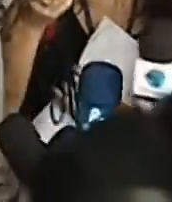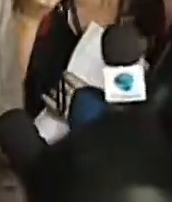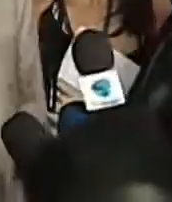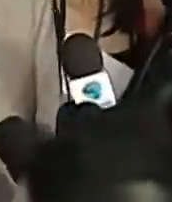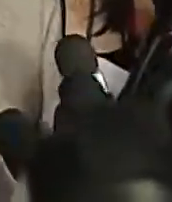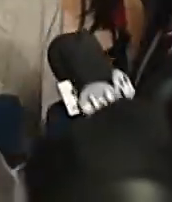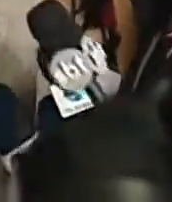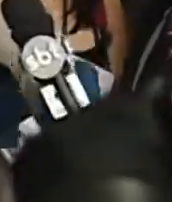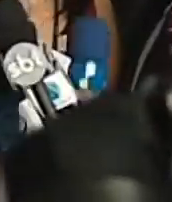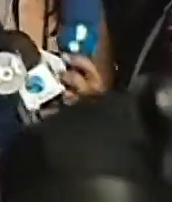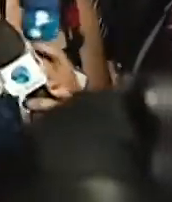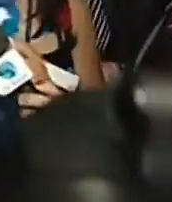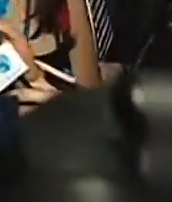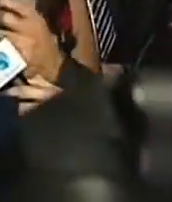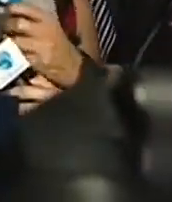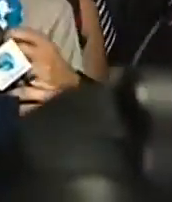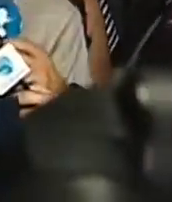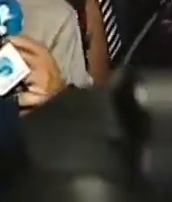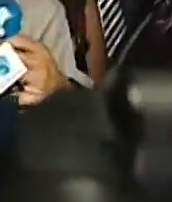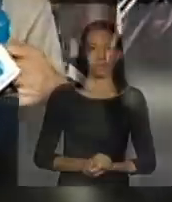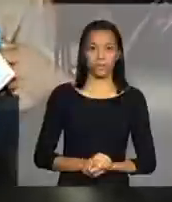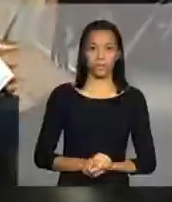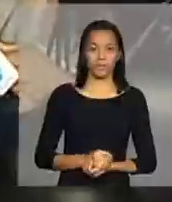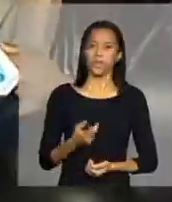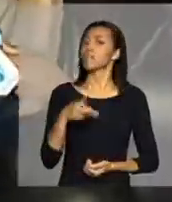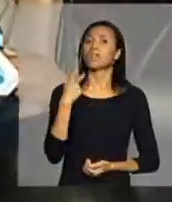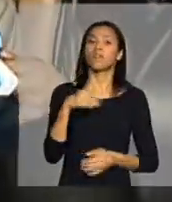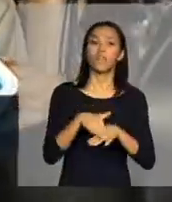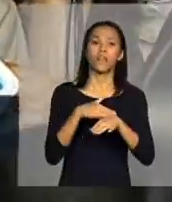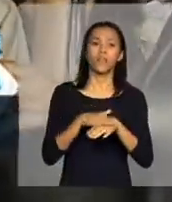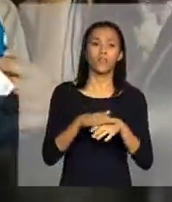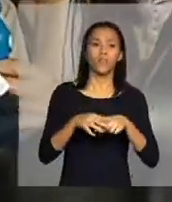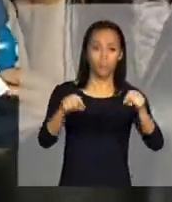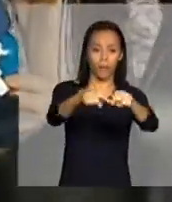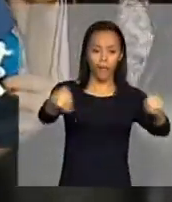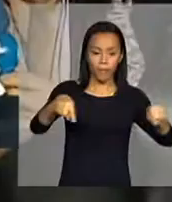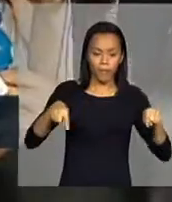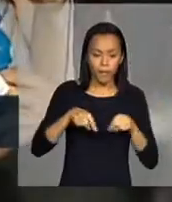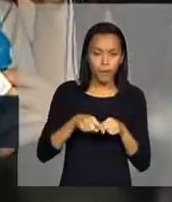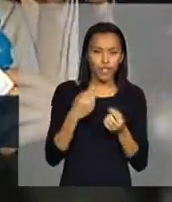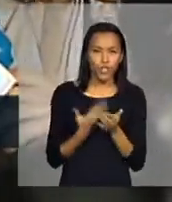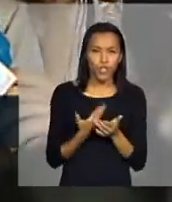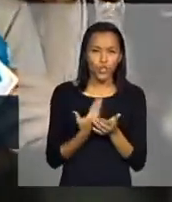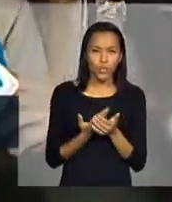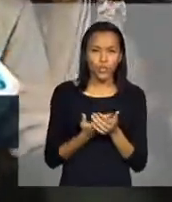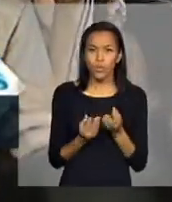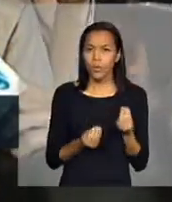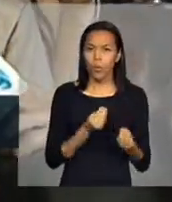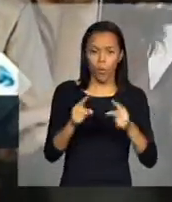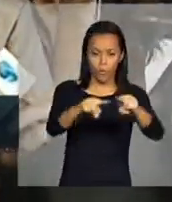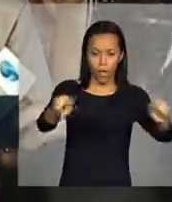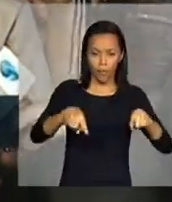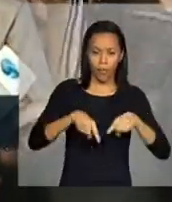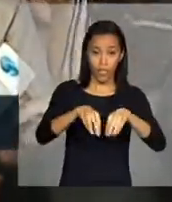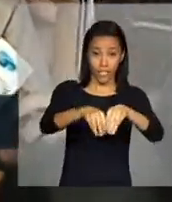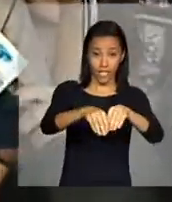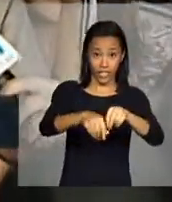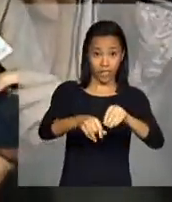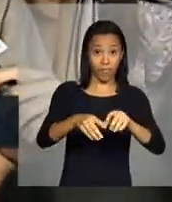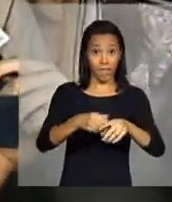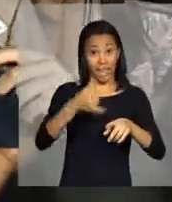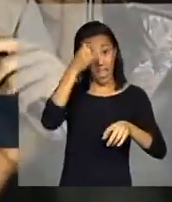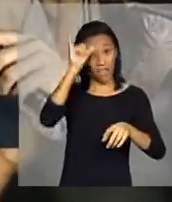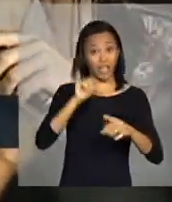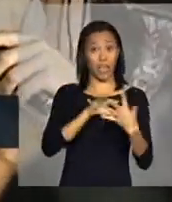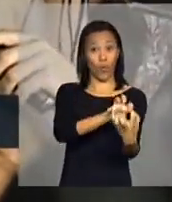Ok, ministro. Ministro, eu estava falando ali sobre a questão de demarcação. Está se estudando demarcação de terra para não haver conflitos com a justiça? Nós